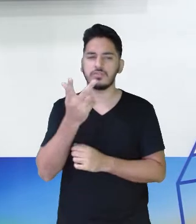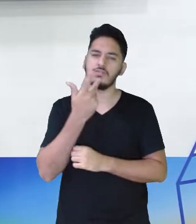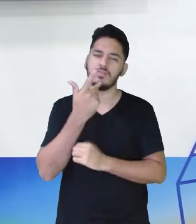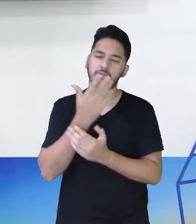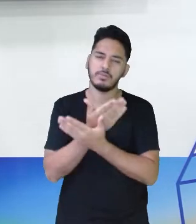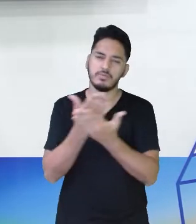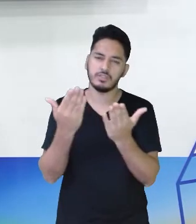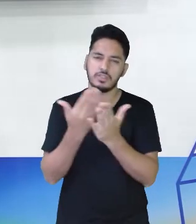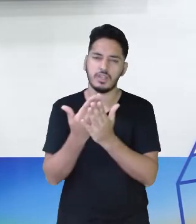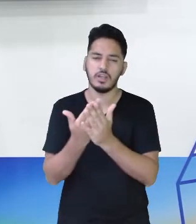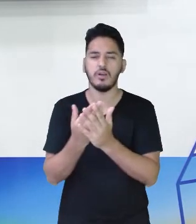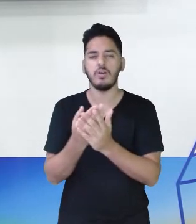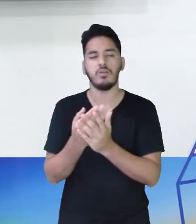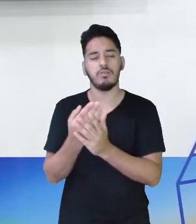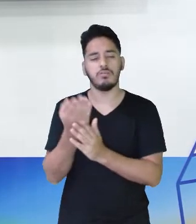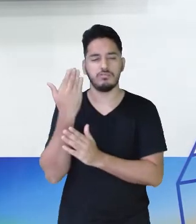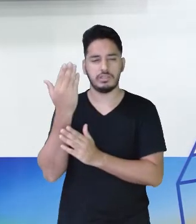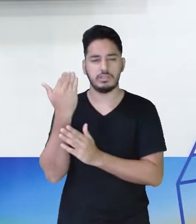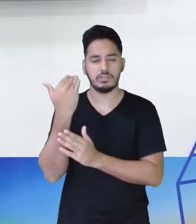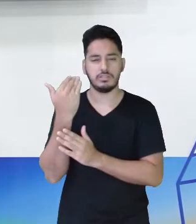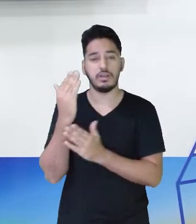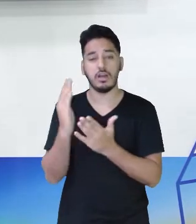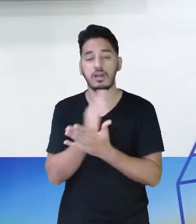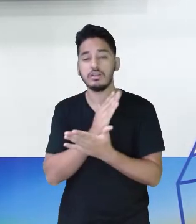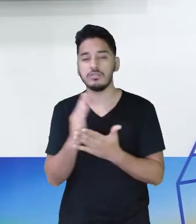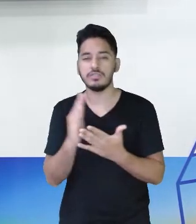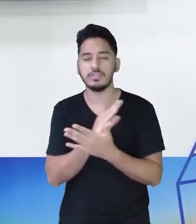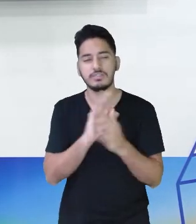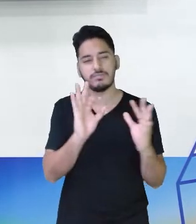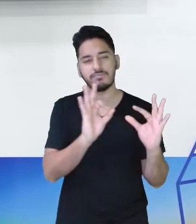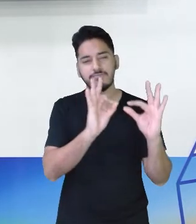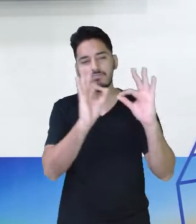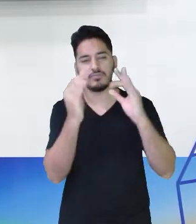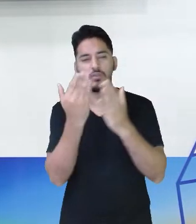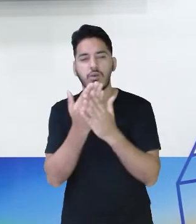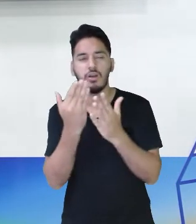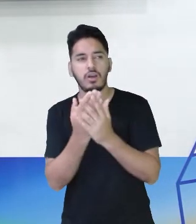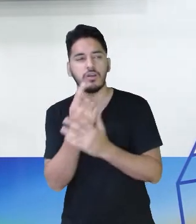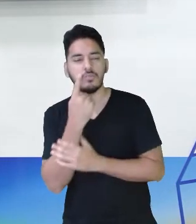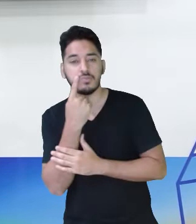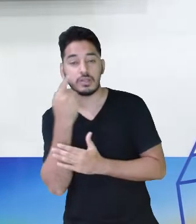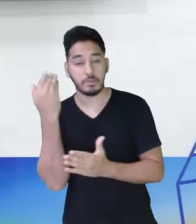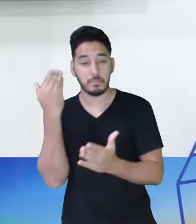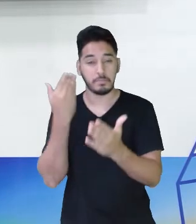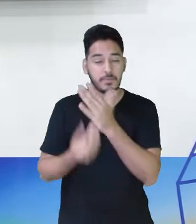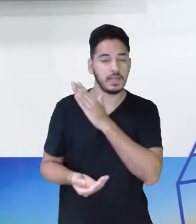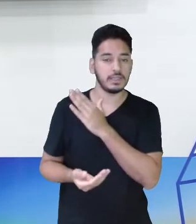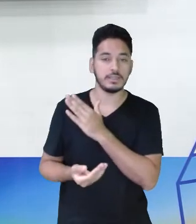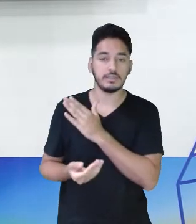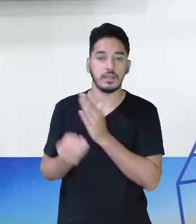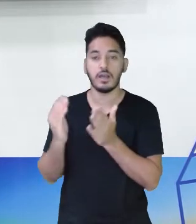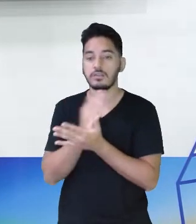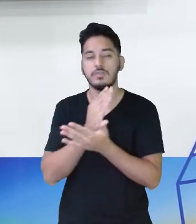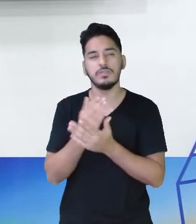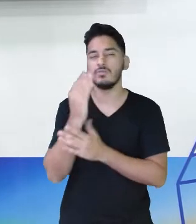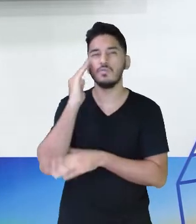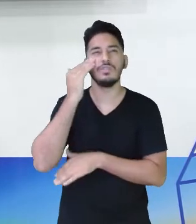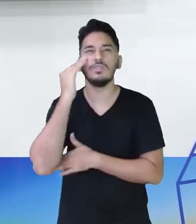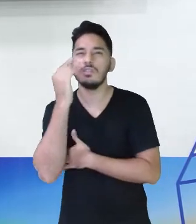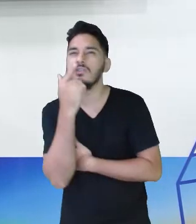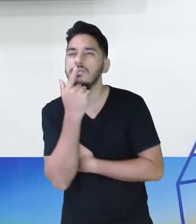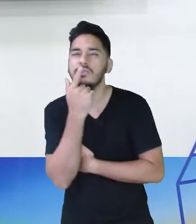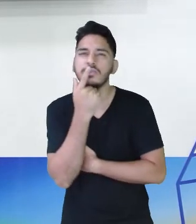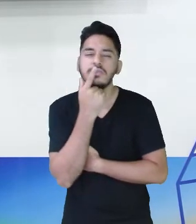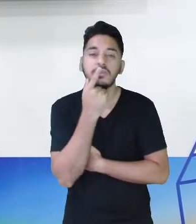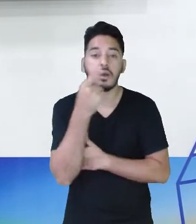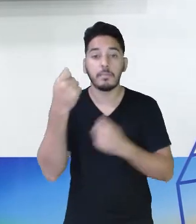falado na aula da professora Abigail, às vezes a gente assiste uma aula e algo passa batido, às vezes a gente não compreende.